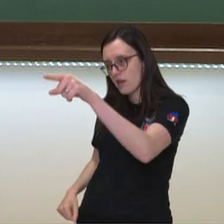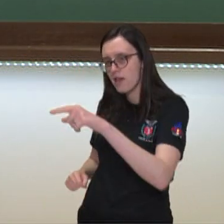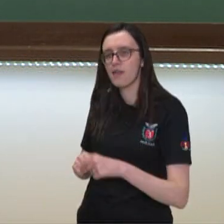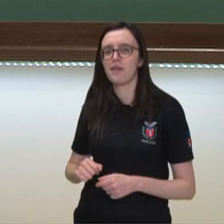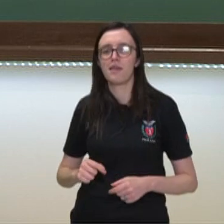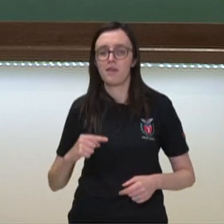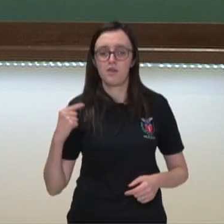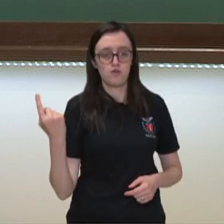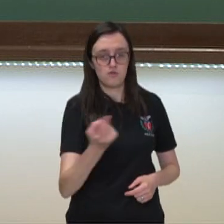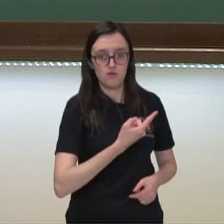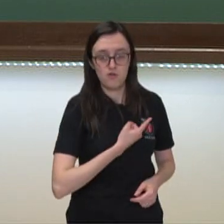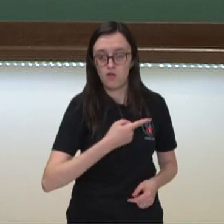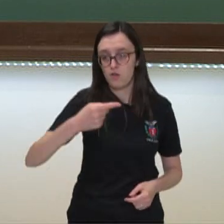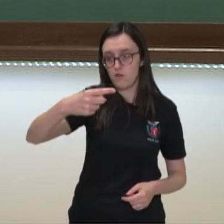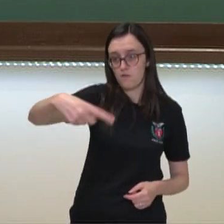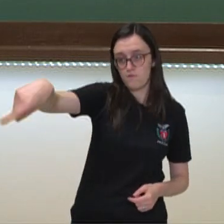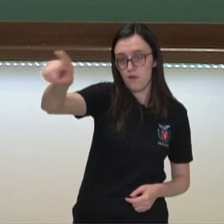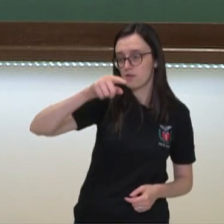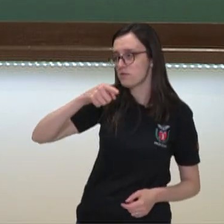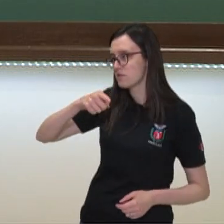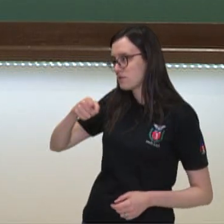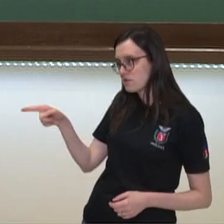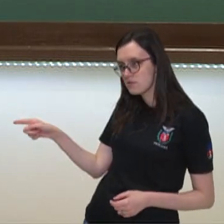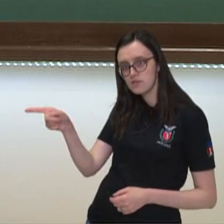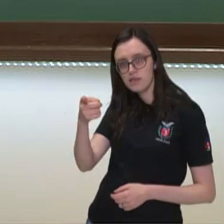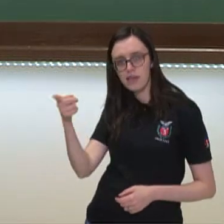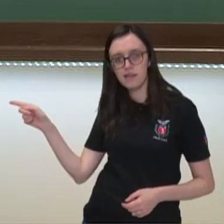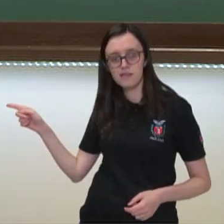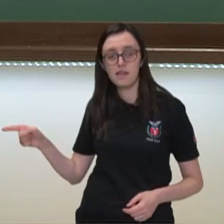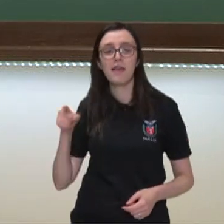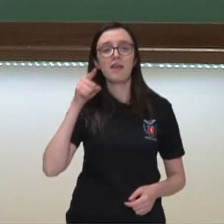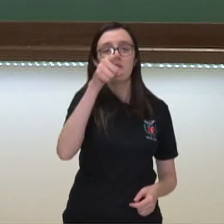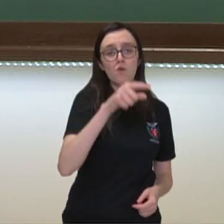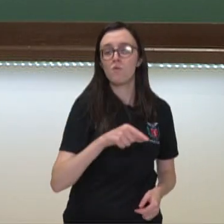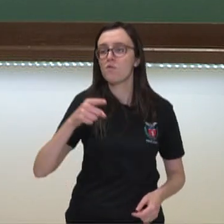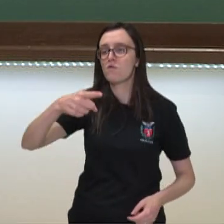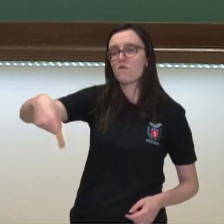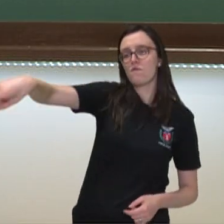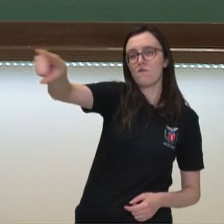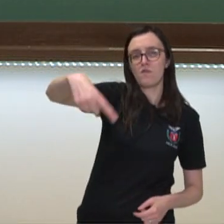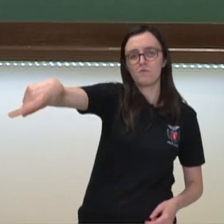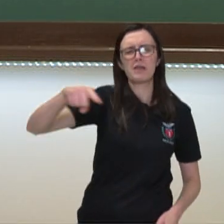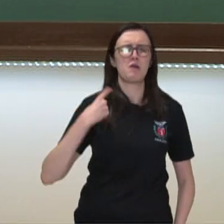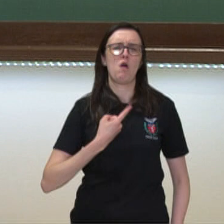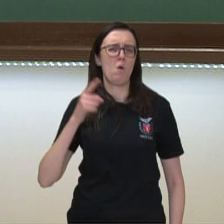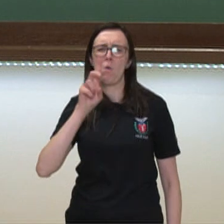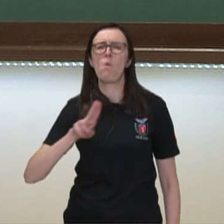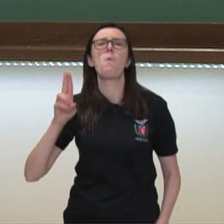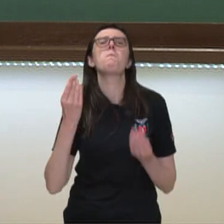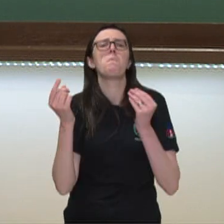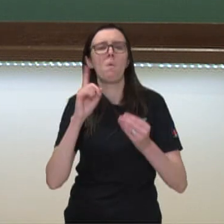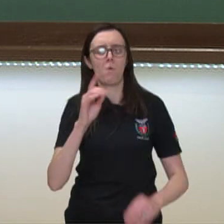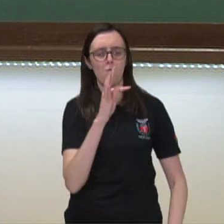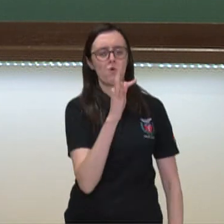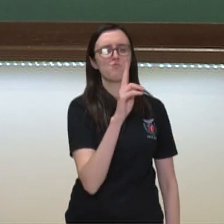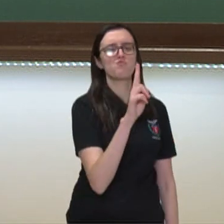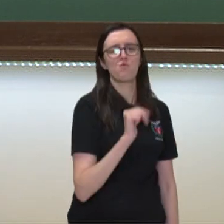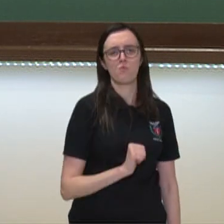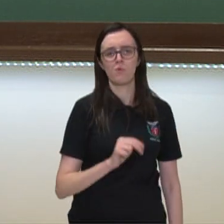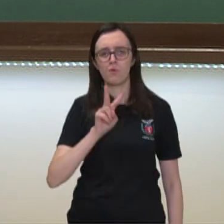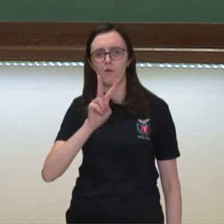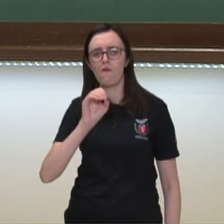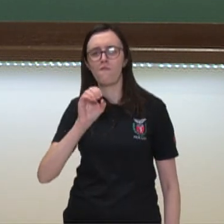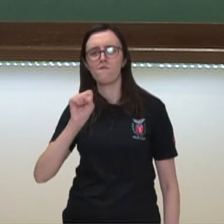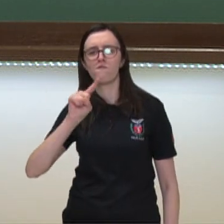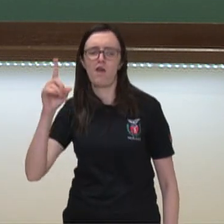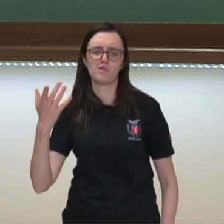nós, vós, eles. Tu e vós, pronomes que quase não usamos, né? Algumas pessoas lá,